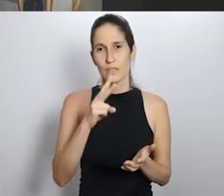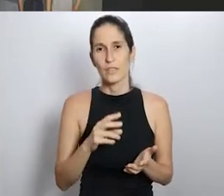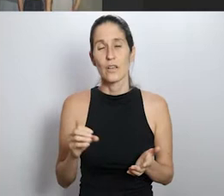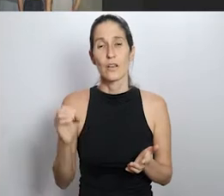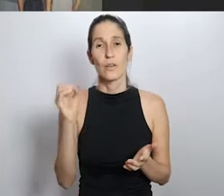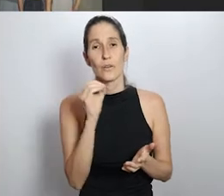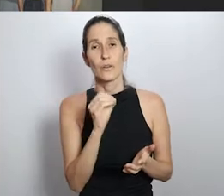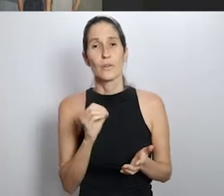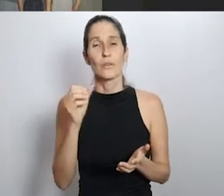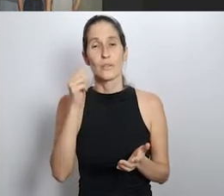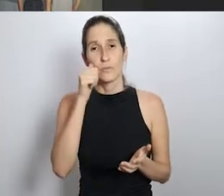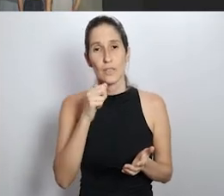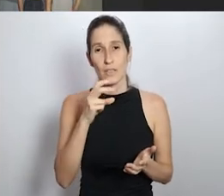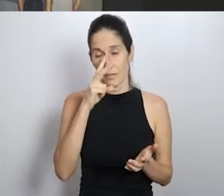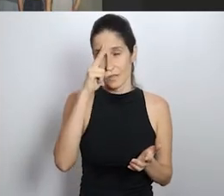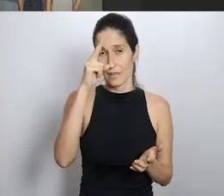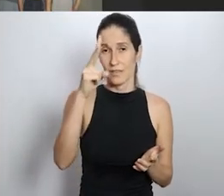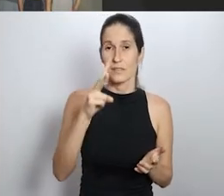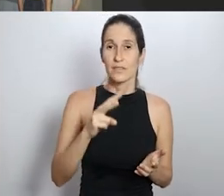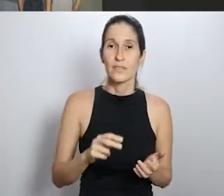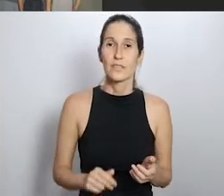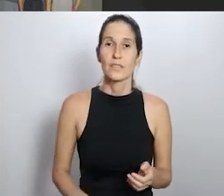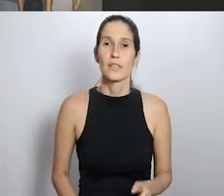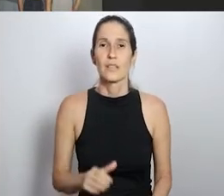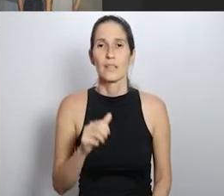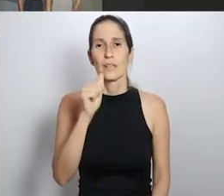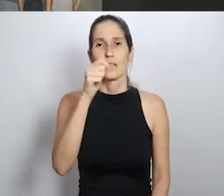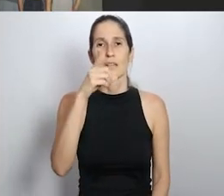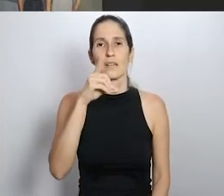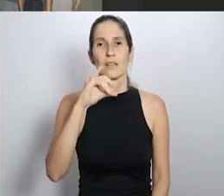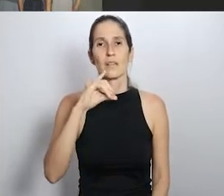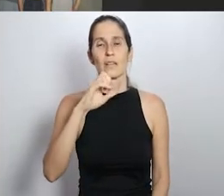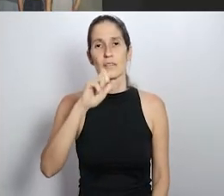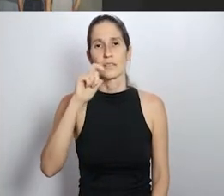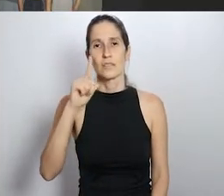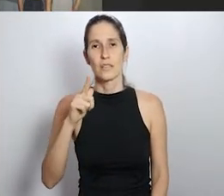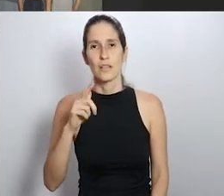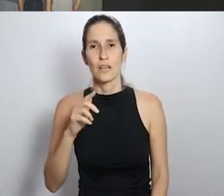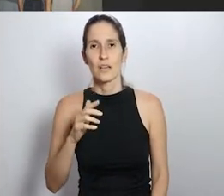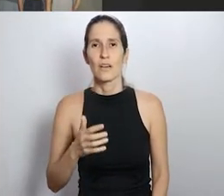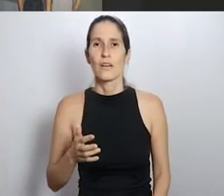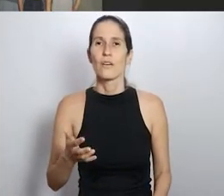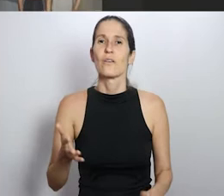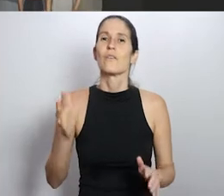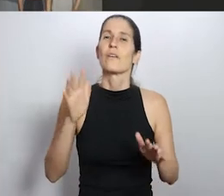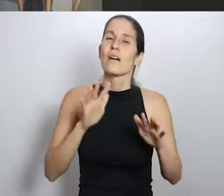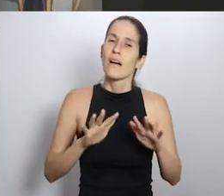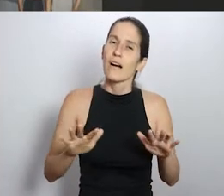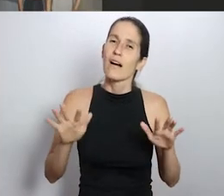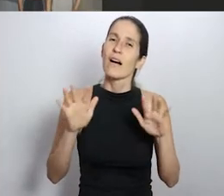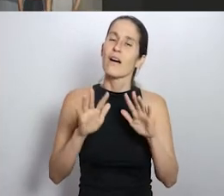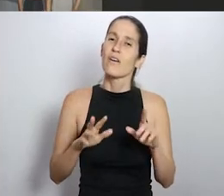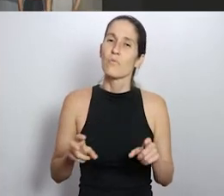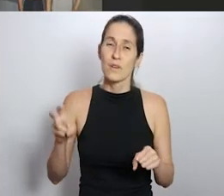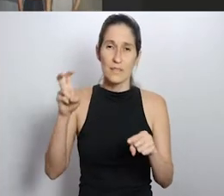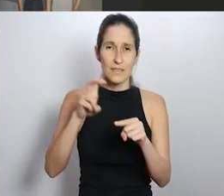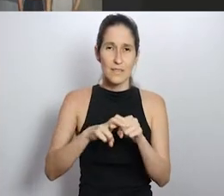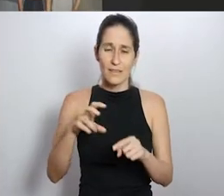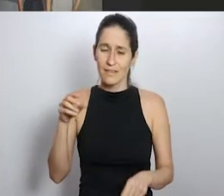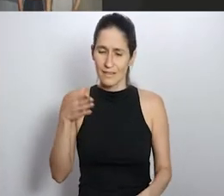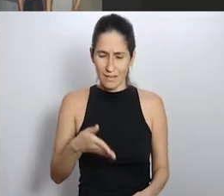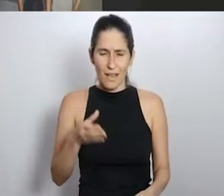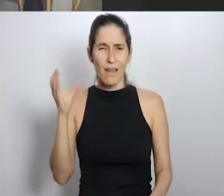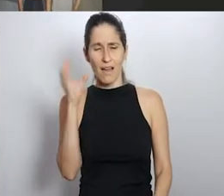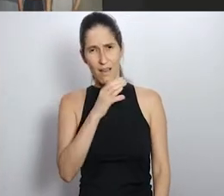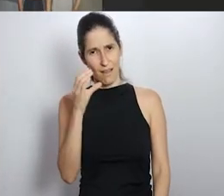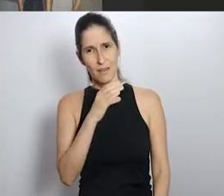valente, samba mulher valente, oh, que mulher valente. Adiel, sossega o